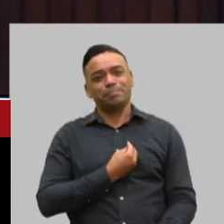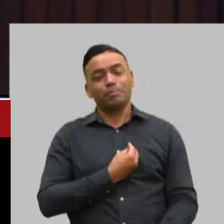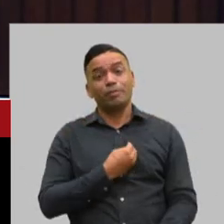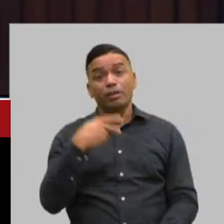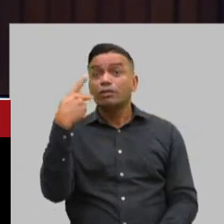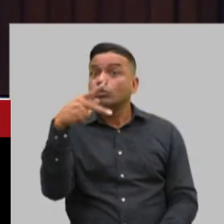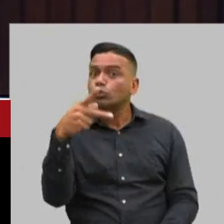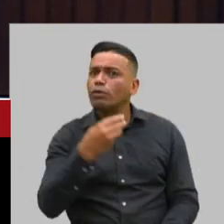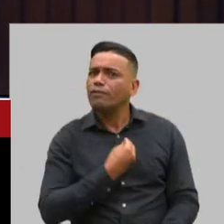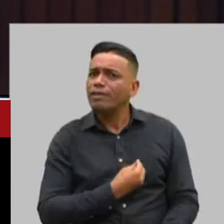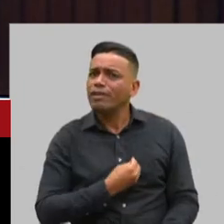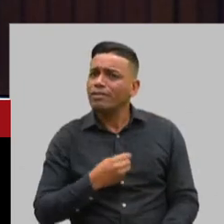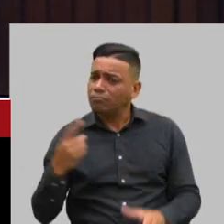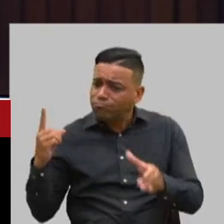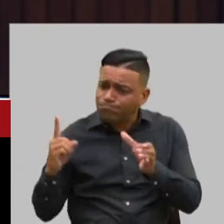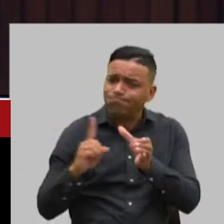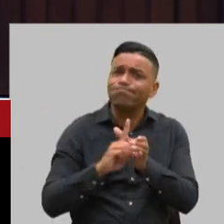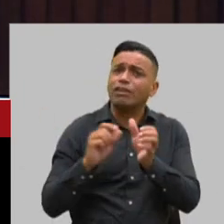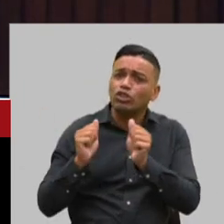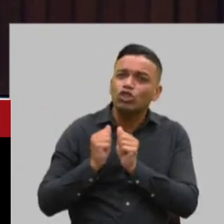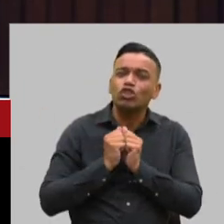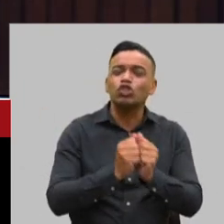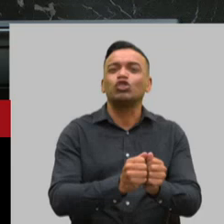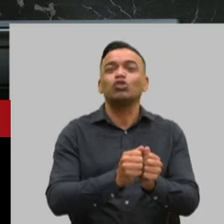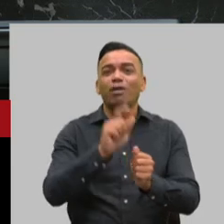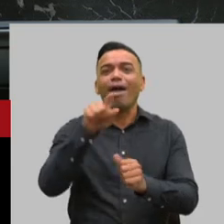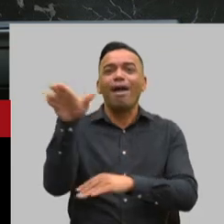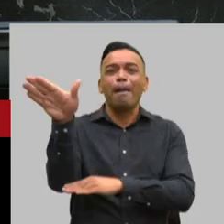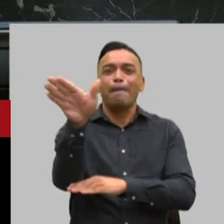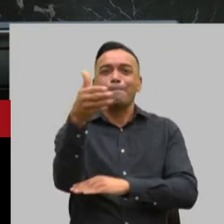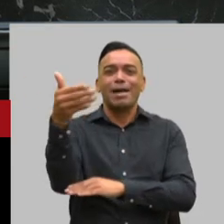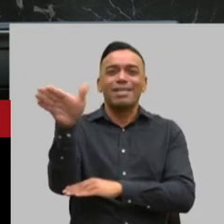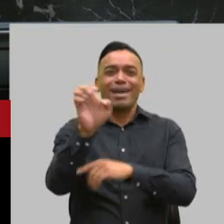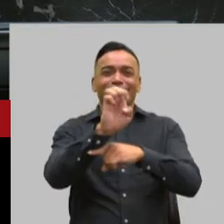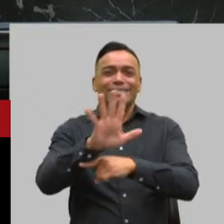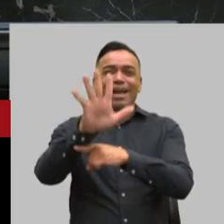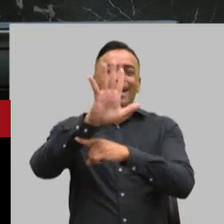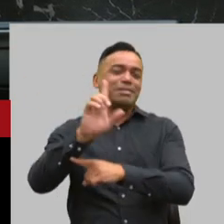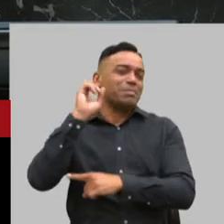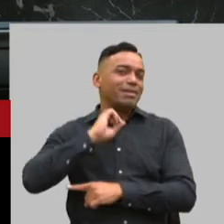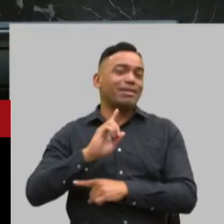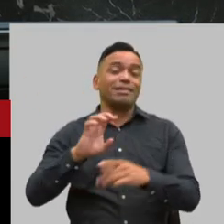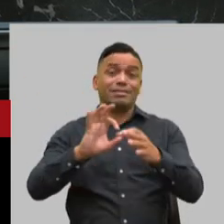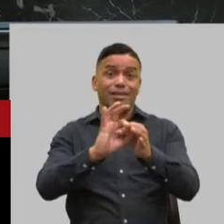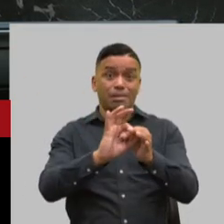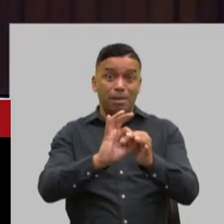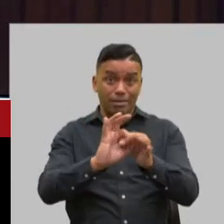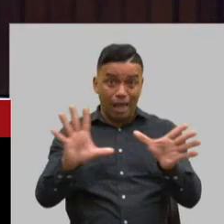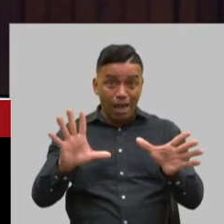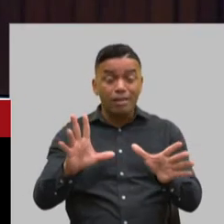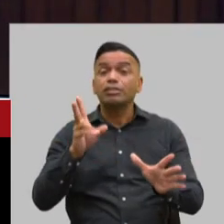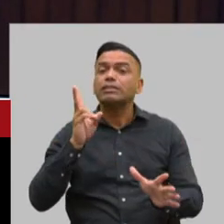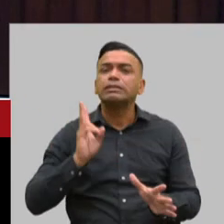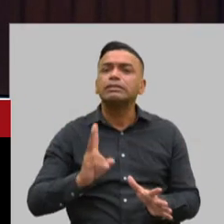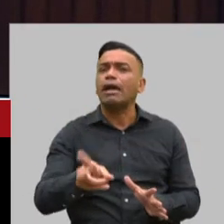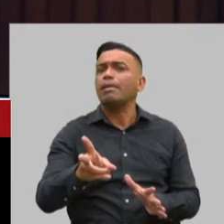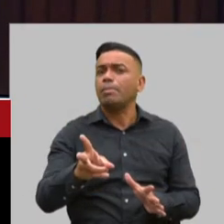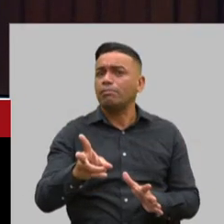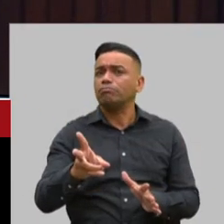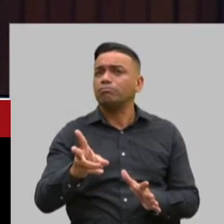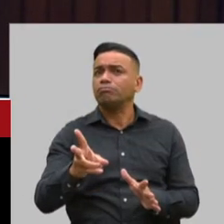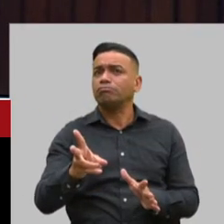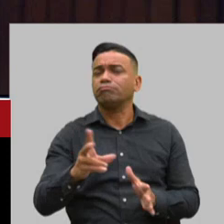no meio de nós configura o lema da nossa bandeira: libertas, liberdade,